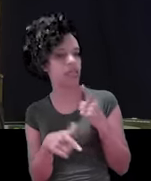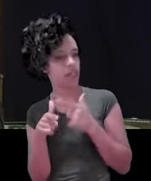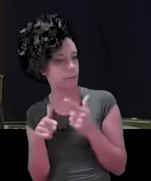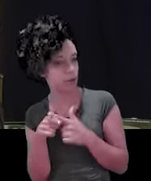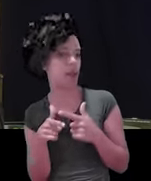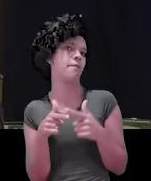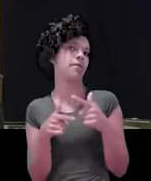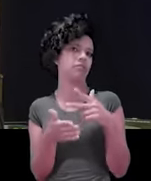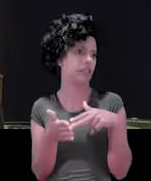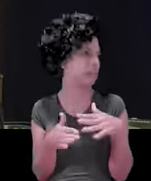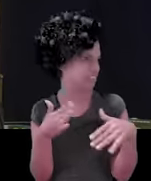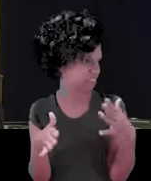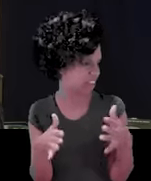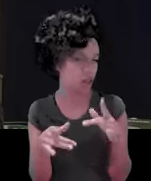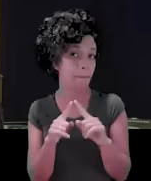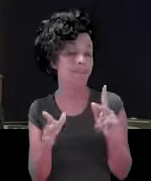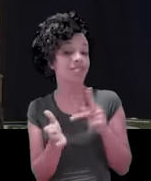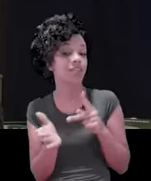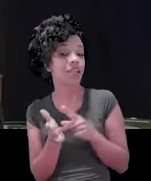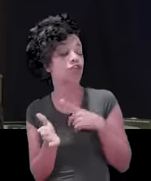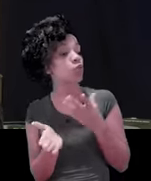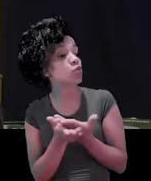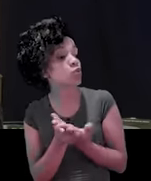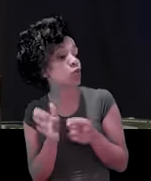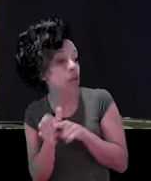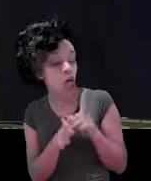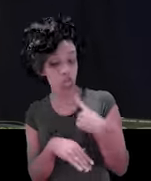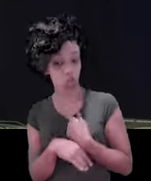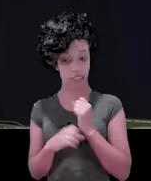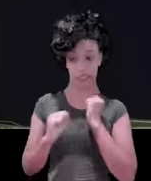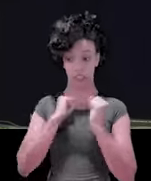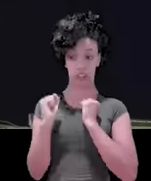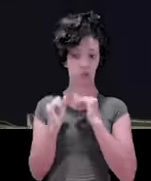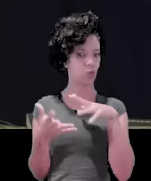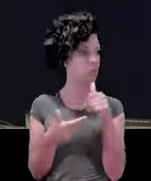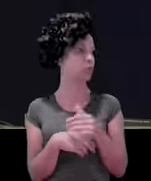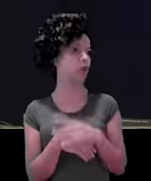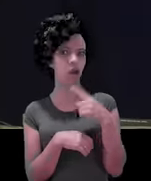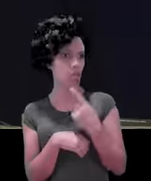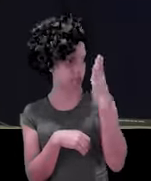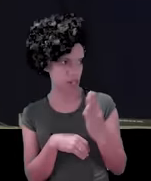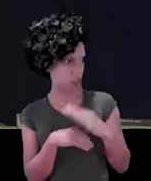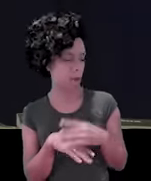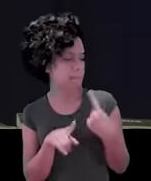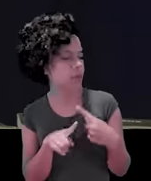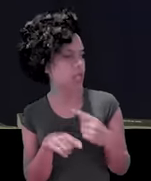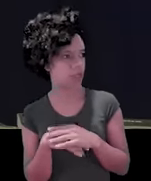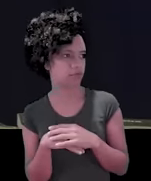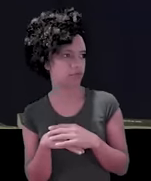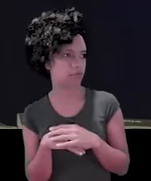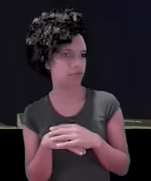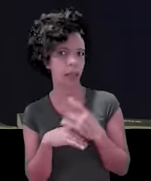tem esse problema com a mudança como se quela na verdade existem os estudos que dizem que nós somos o povo mais ansioso do mundo porque